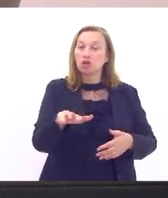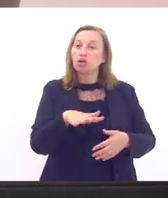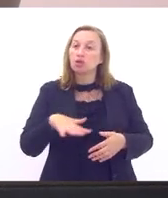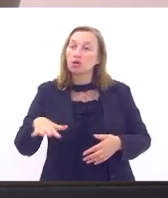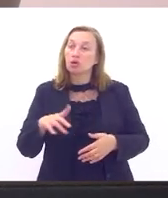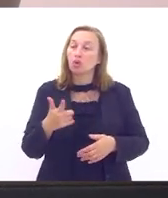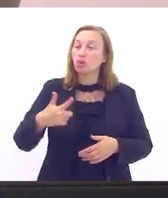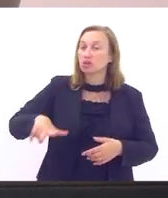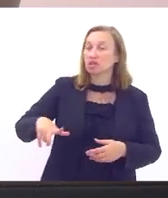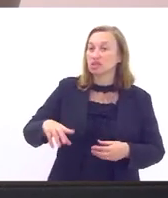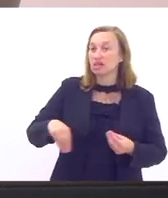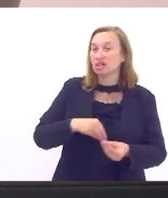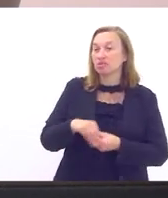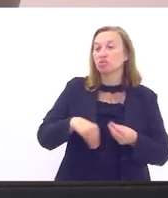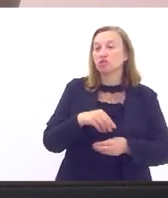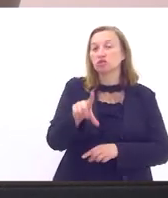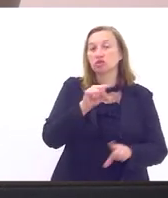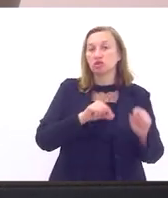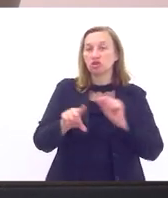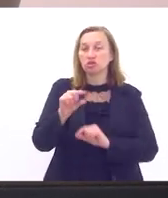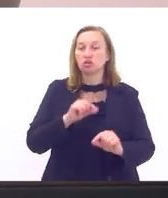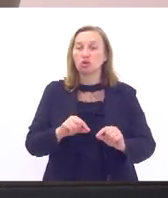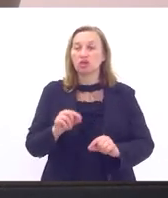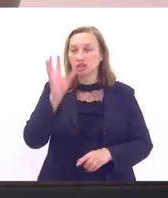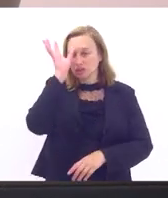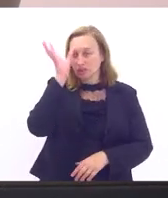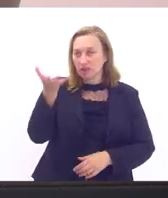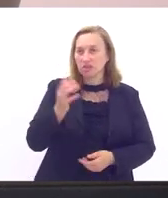para tomada de decisão para